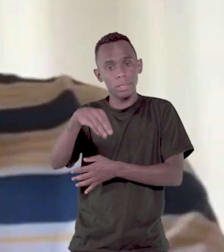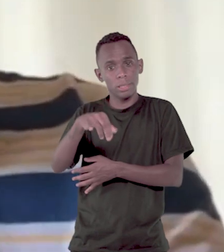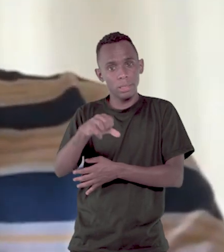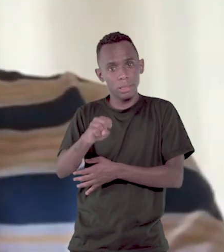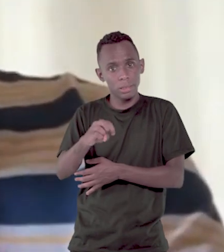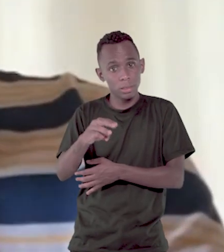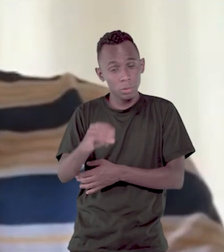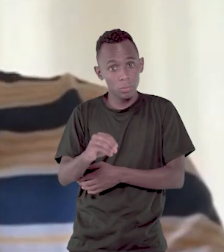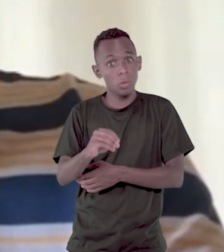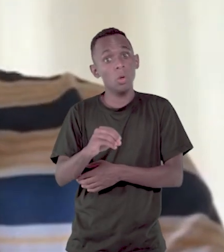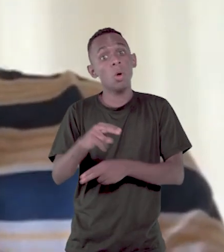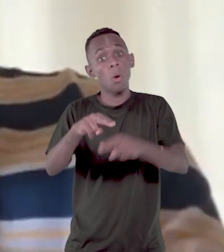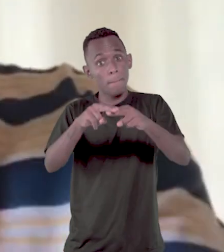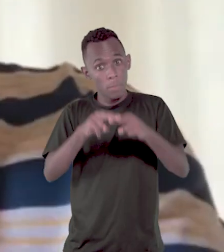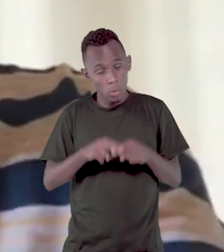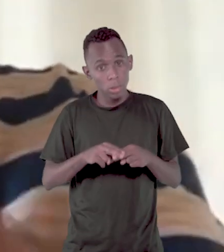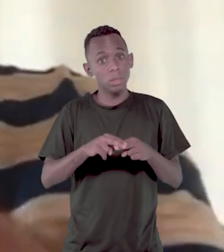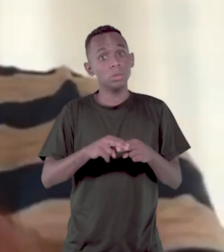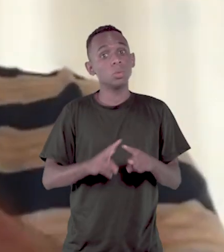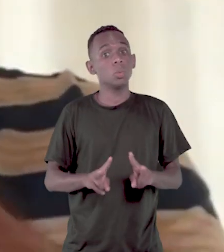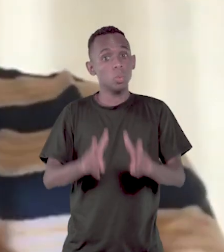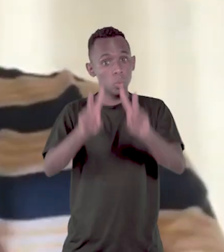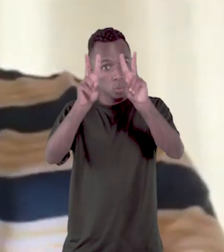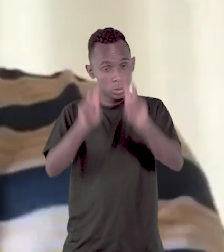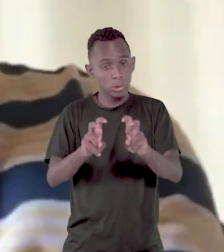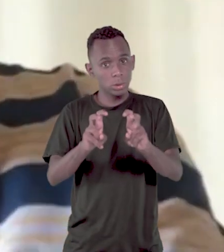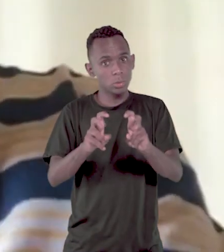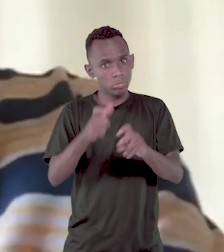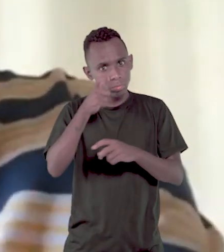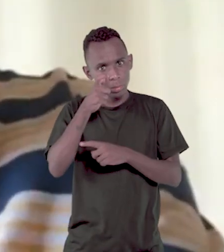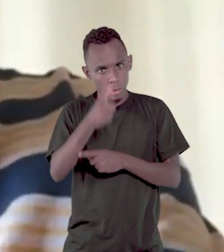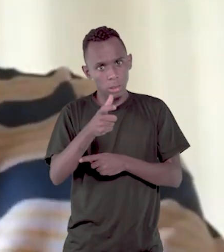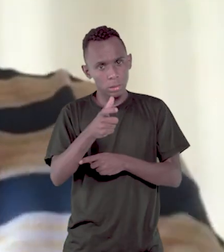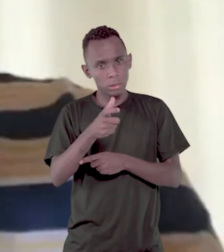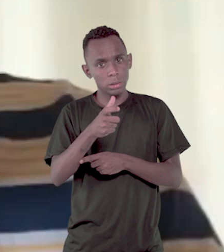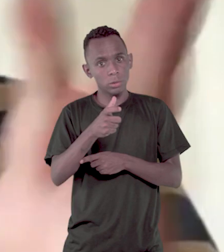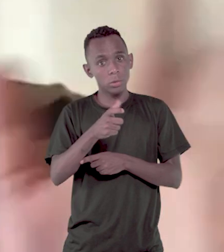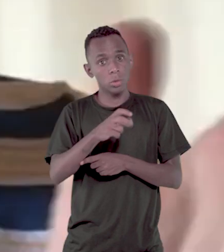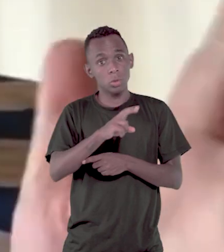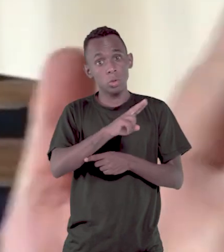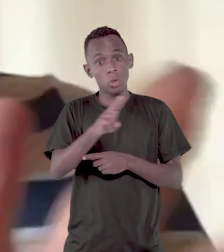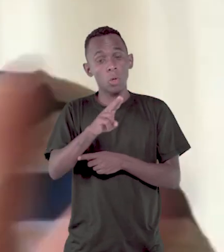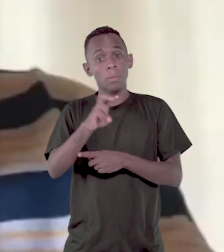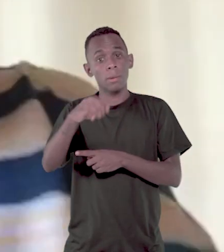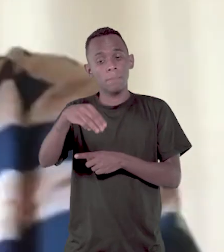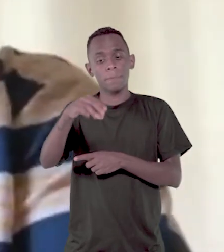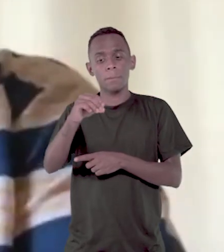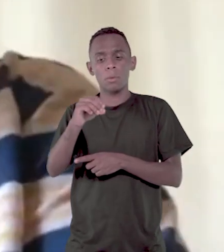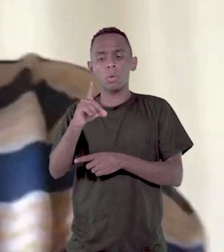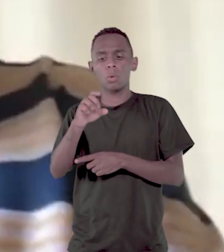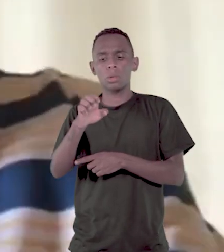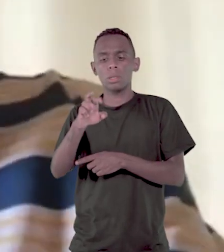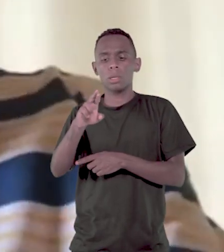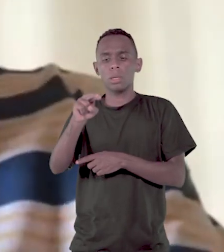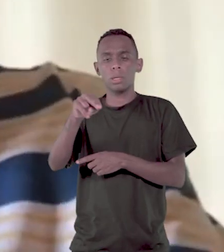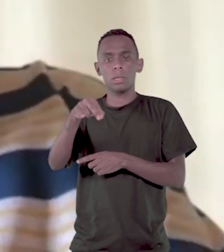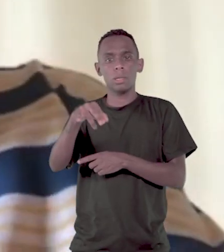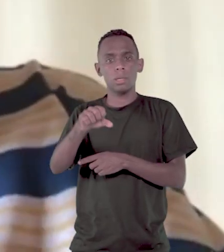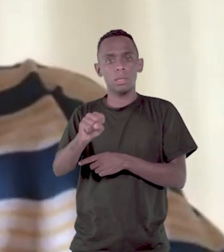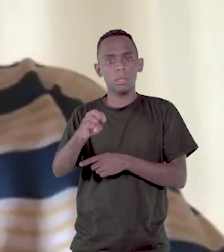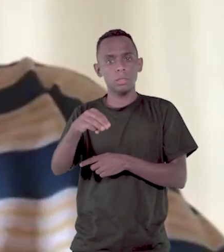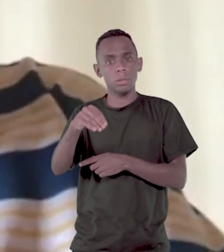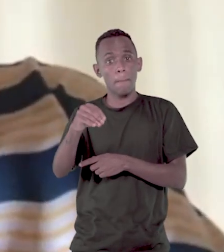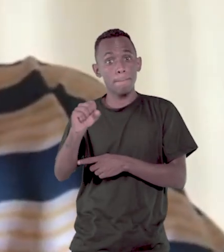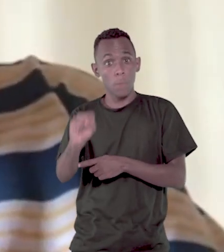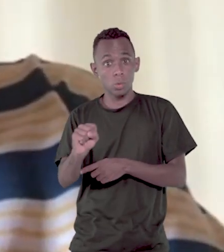né? E por isso, inclusive, que eu acho o título do livro da Gênese muito interessante, porque ele chama-se Modernismos. Porque